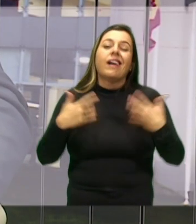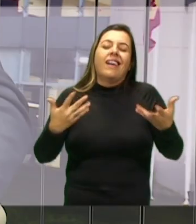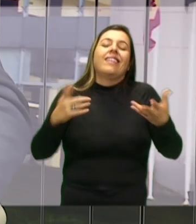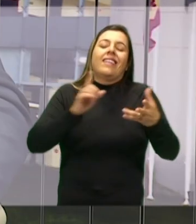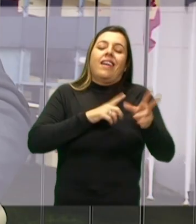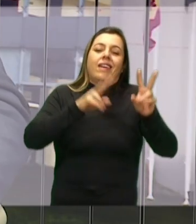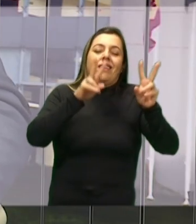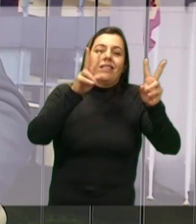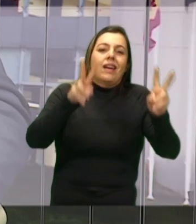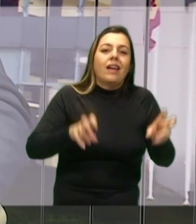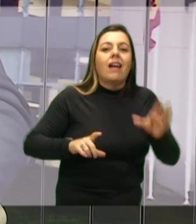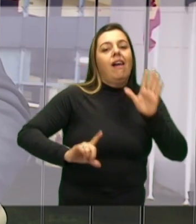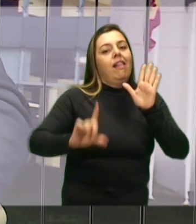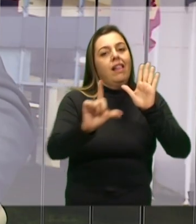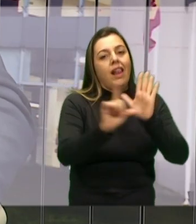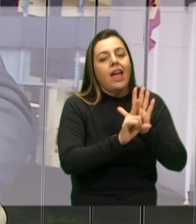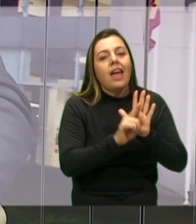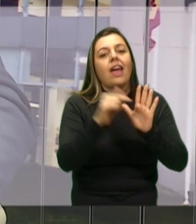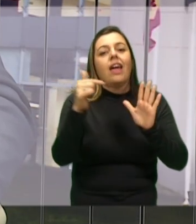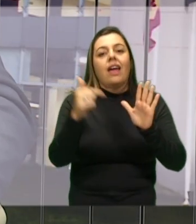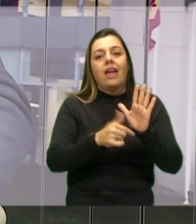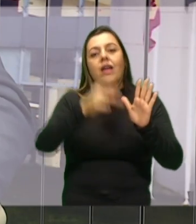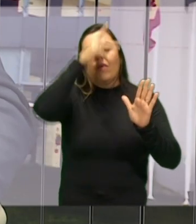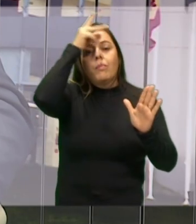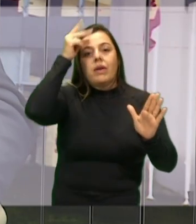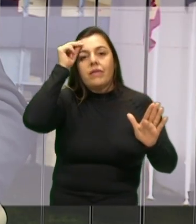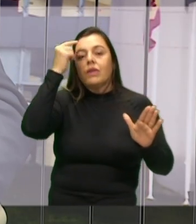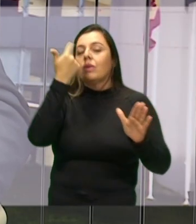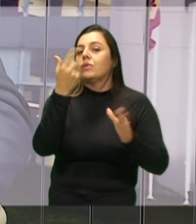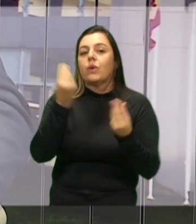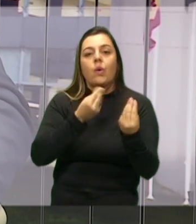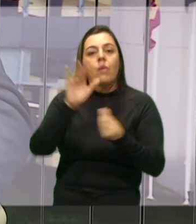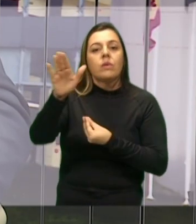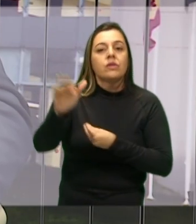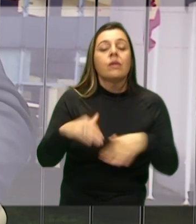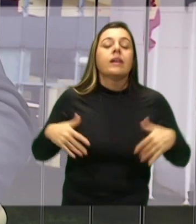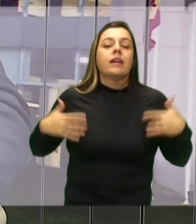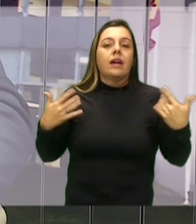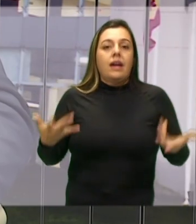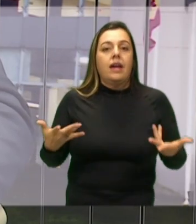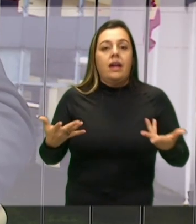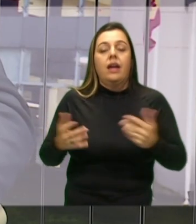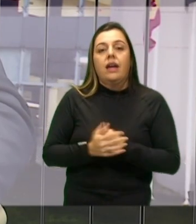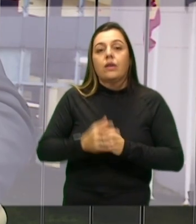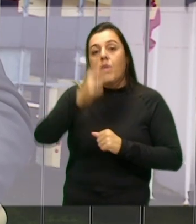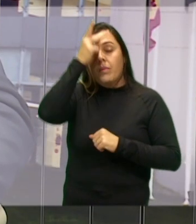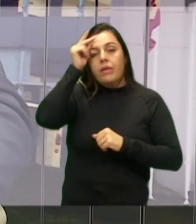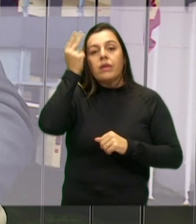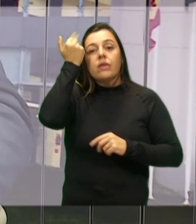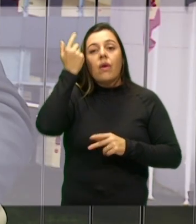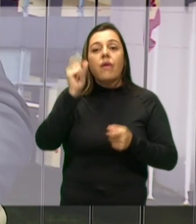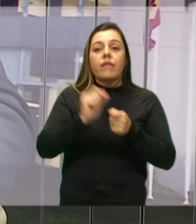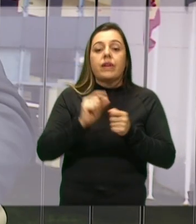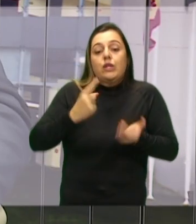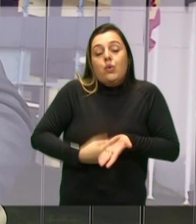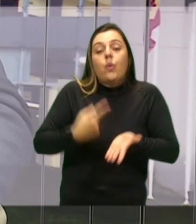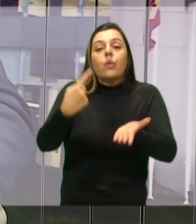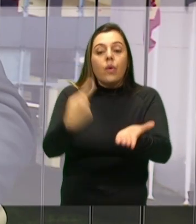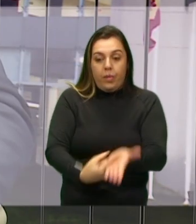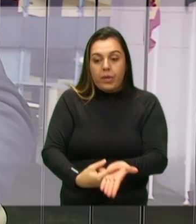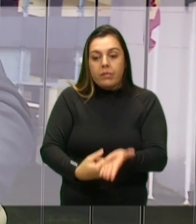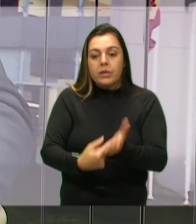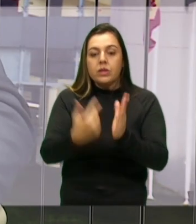a questão de legalidade, a prefeitura dizia que não tinha como chamar, enfim, o prefeito Robson assumiu e fez um compromisso,